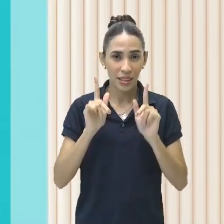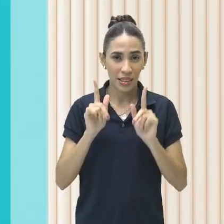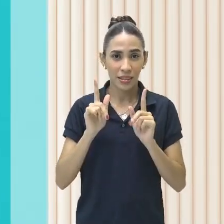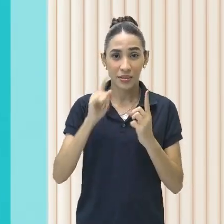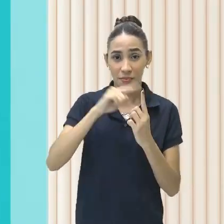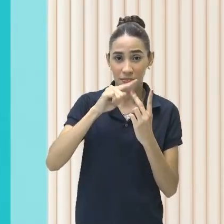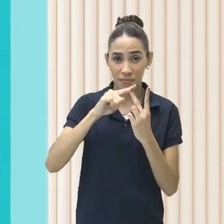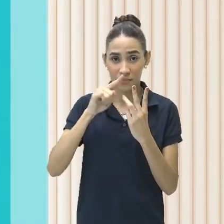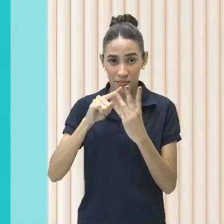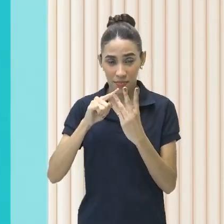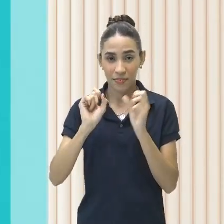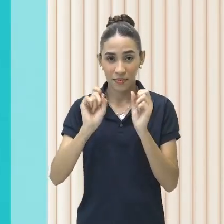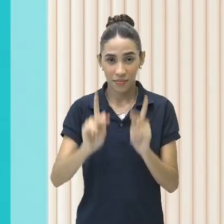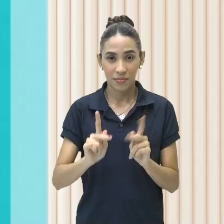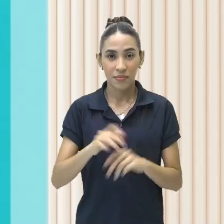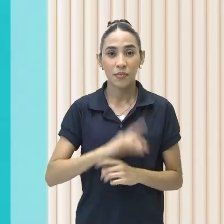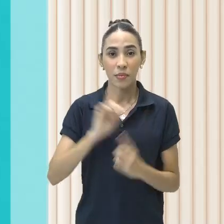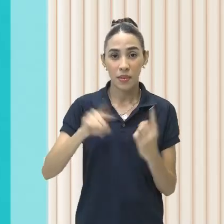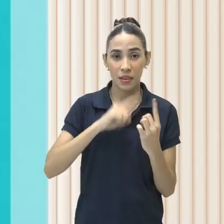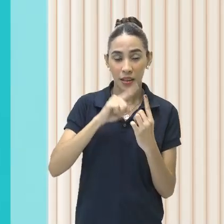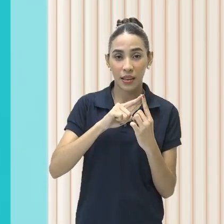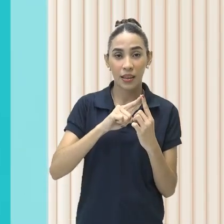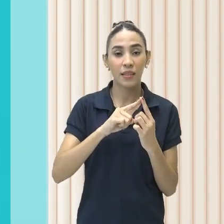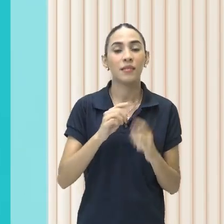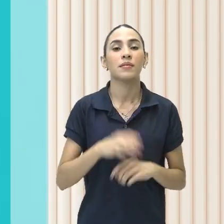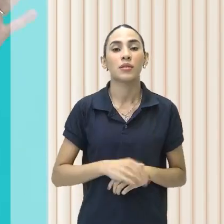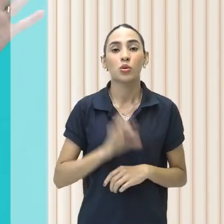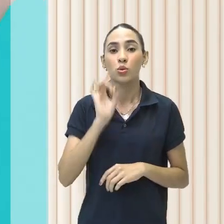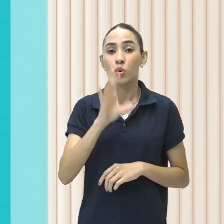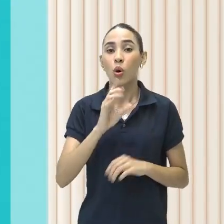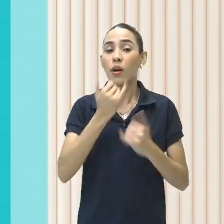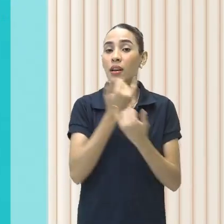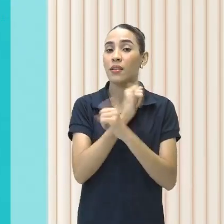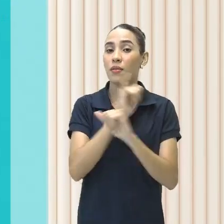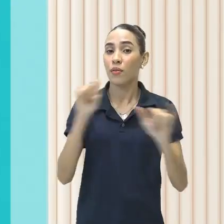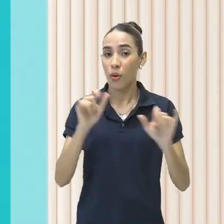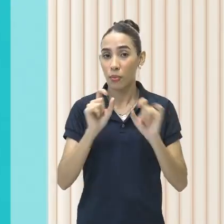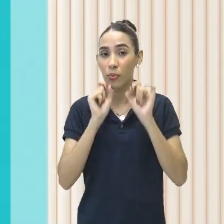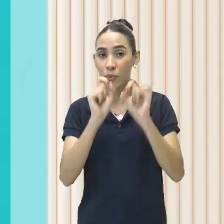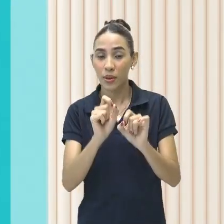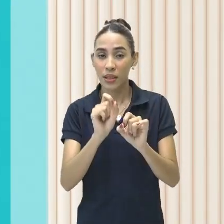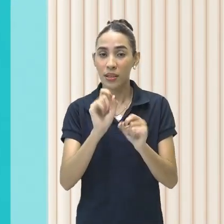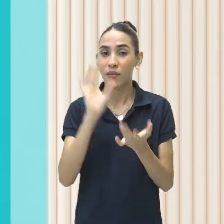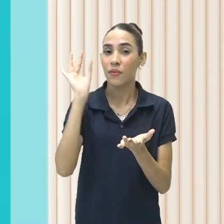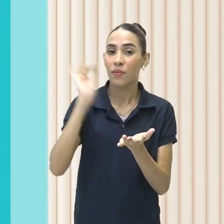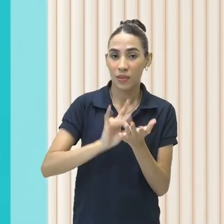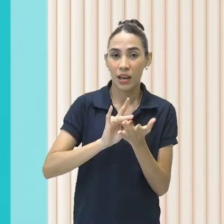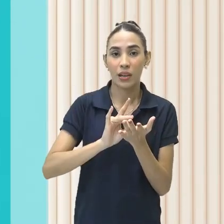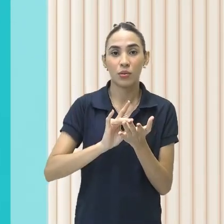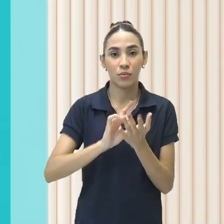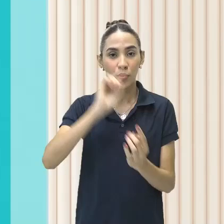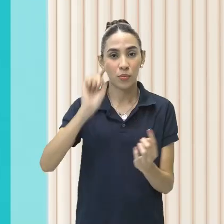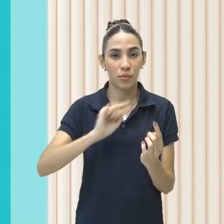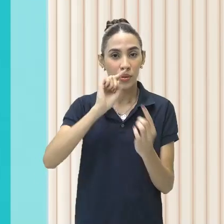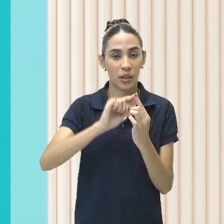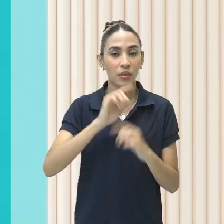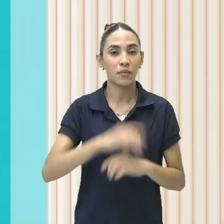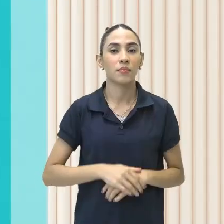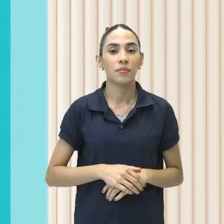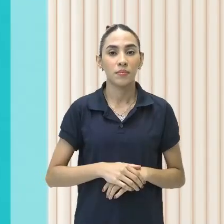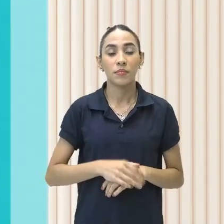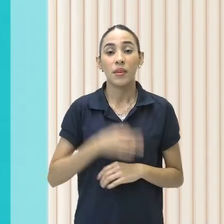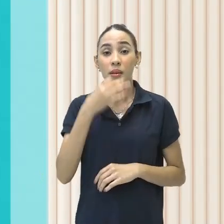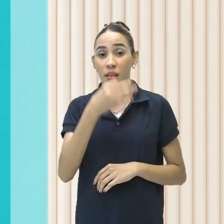resenha crítica? Resenha, resumo, só informa o que passa ali no objeto. A